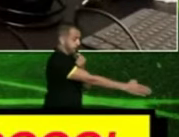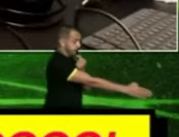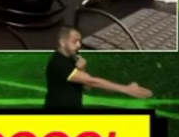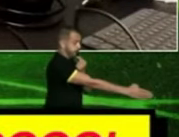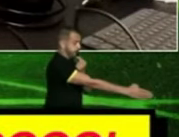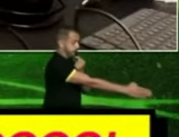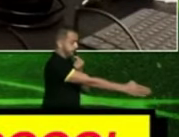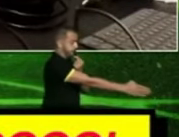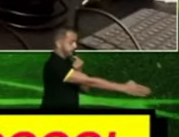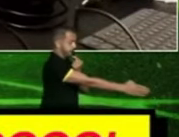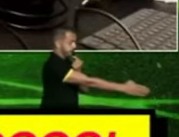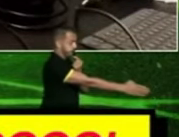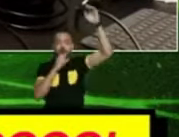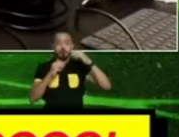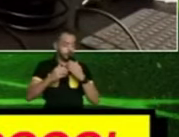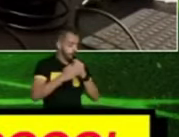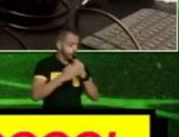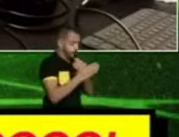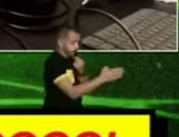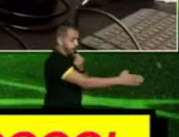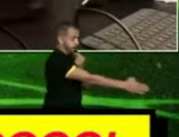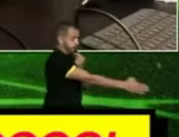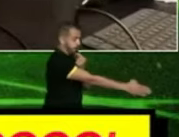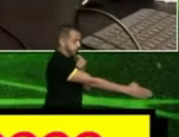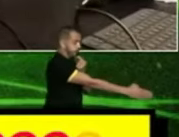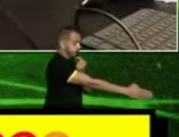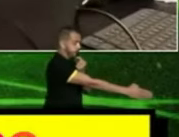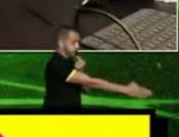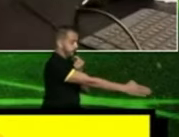escarpa lá dentro